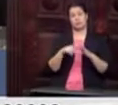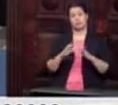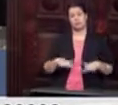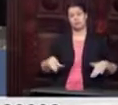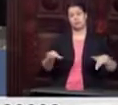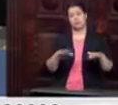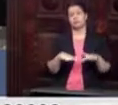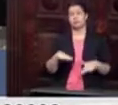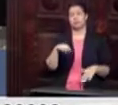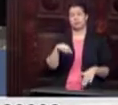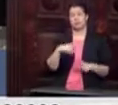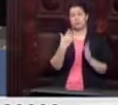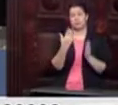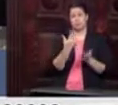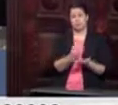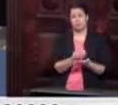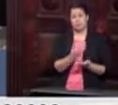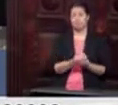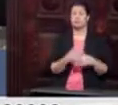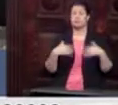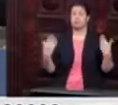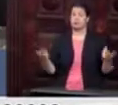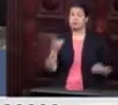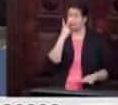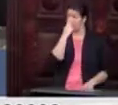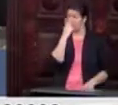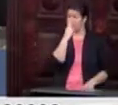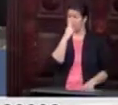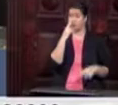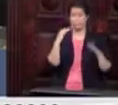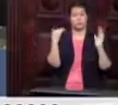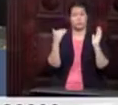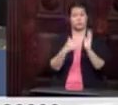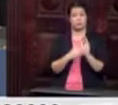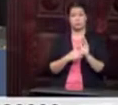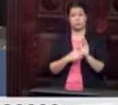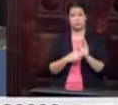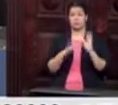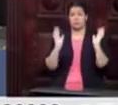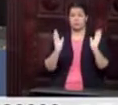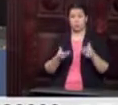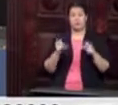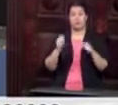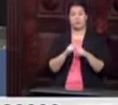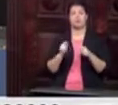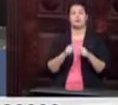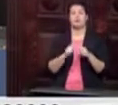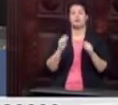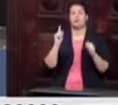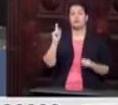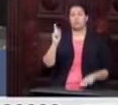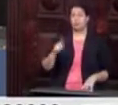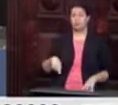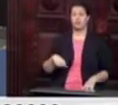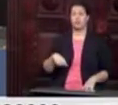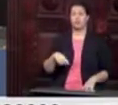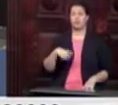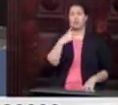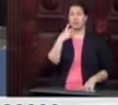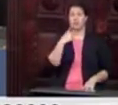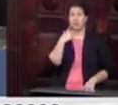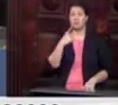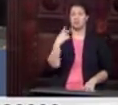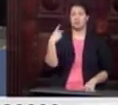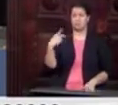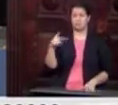apreciação dessa matéria. Parece que tudo que está sendo feito é ditado pelo Ministério da